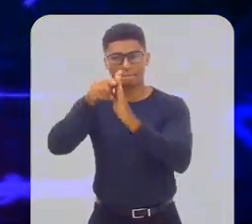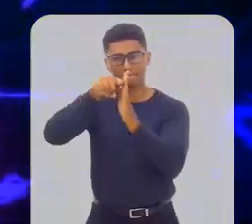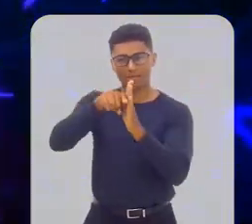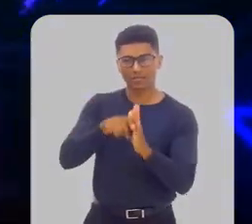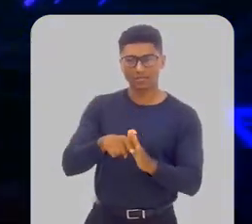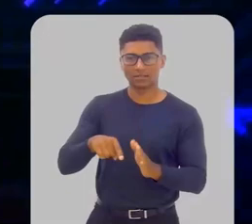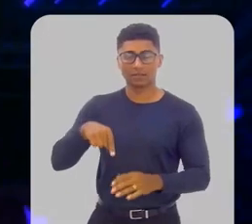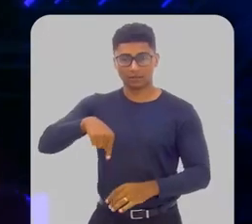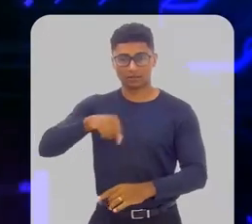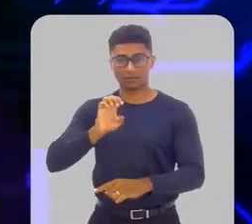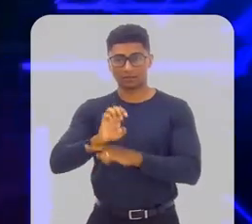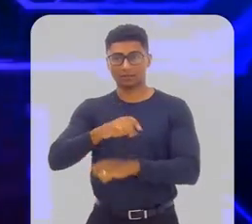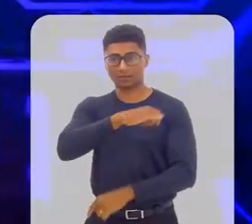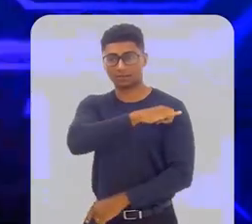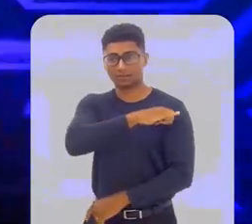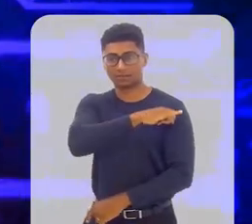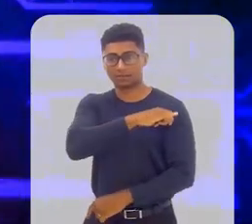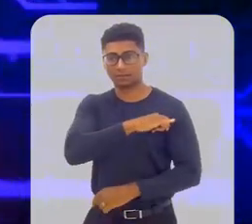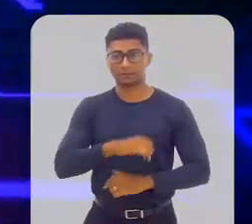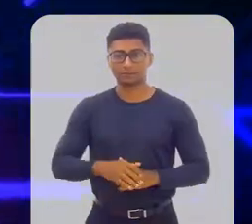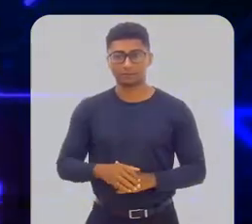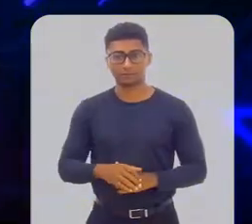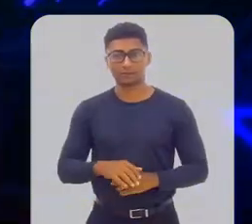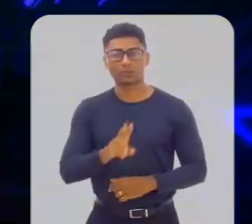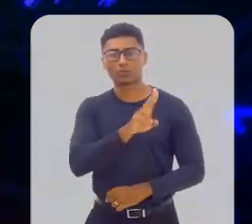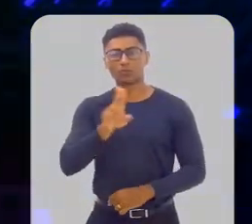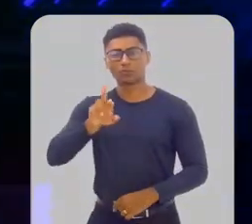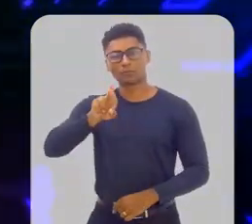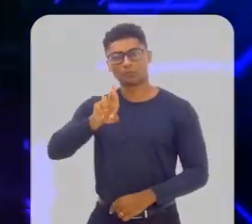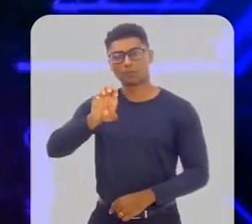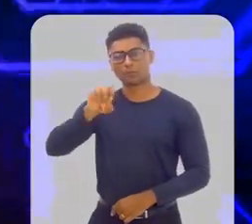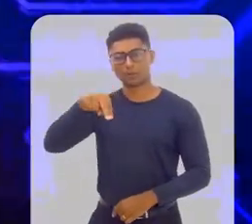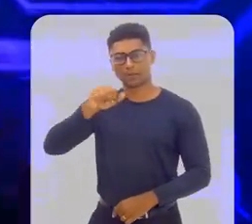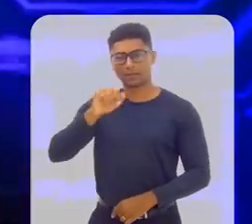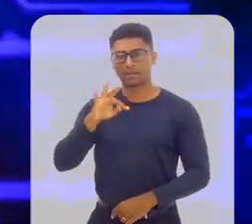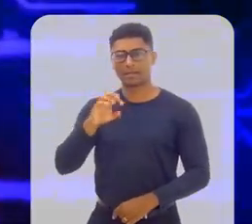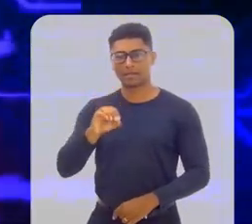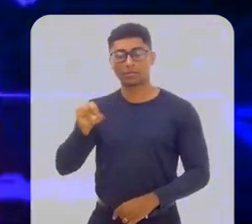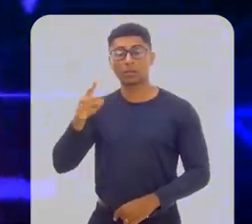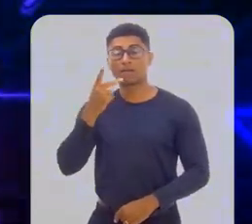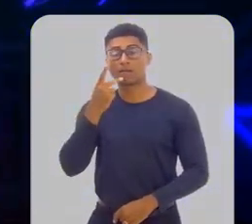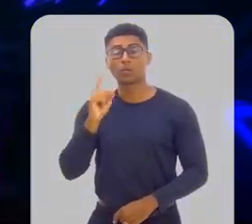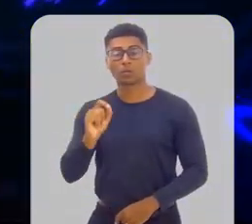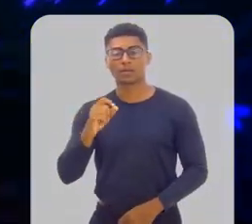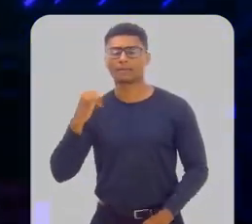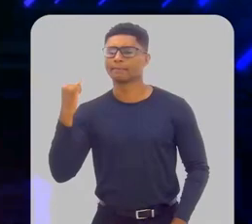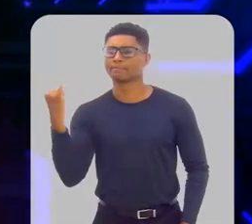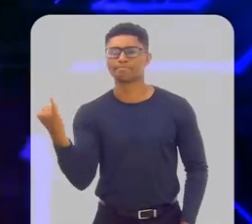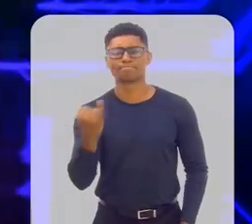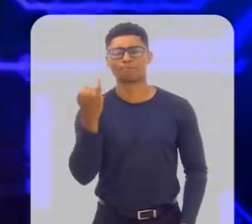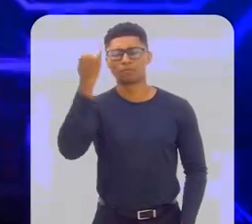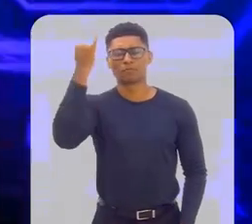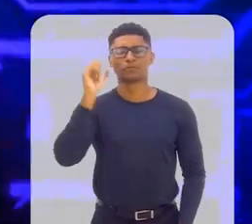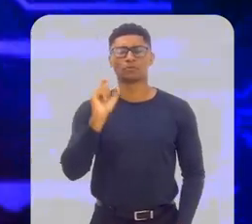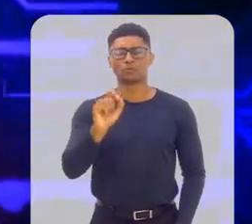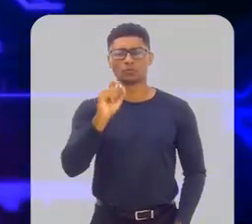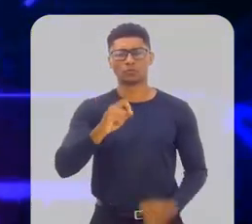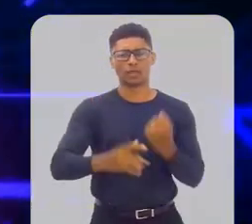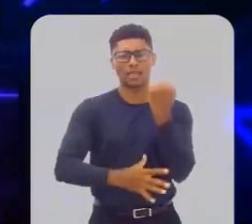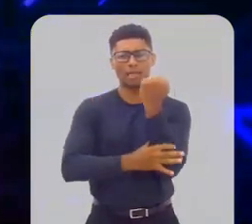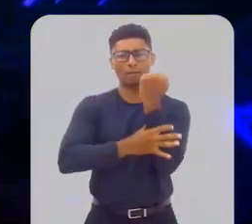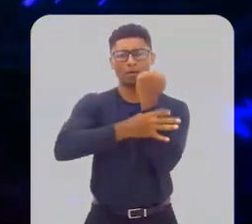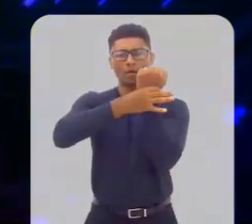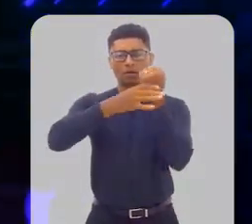e Pesquisas do Estado do Rio, Sescom RJ, Renato Mansur. Ele falou sobre a importância da desburocratização